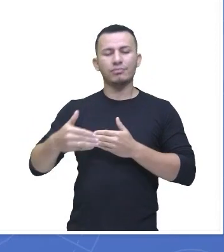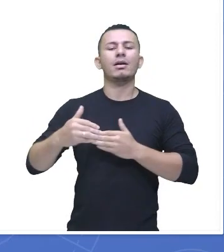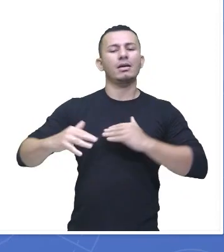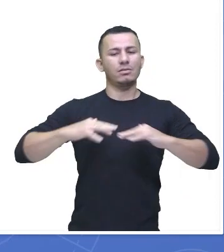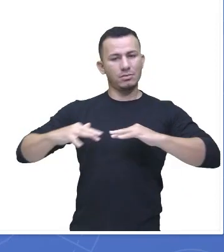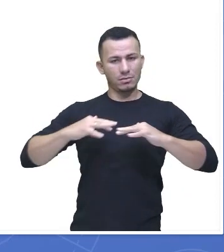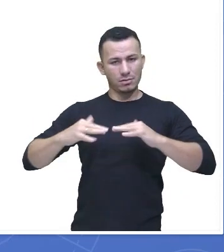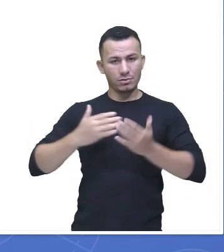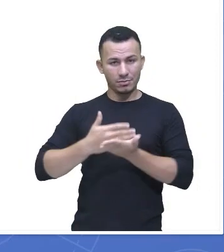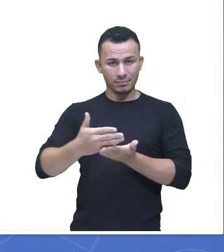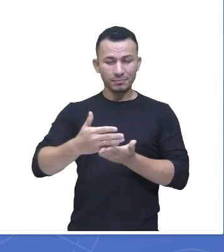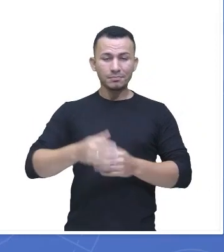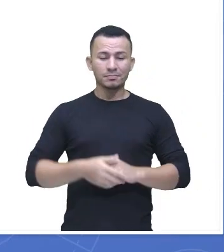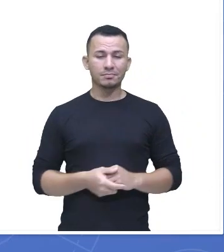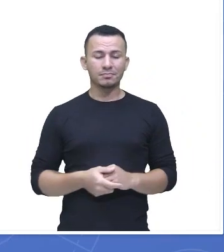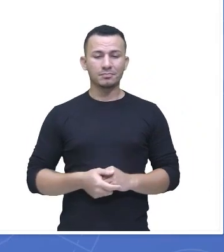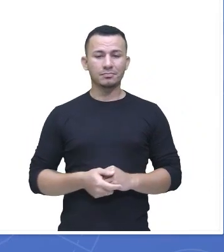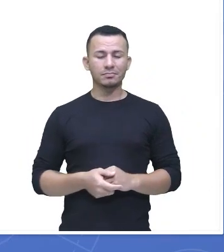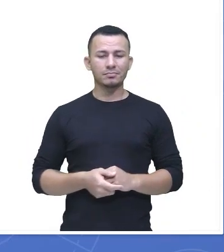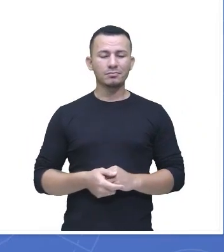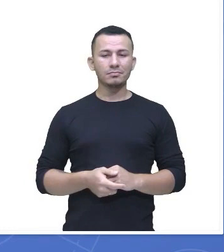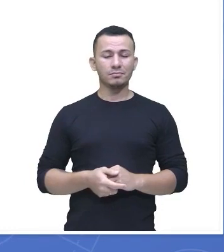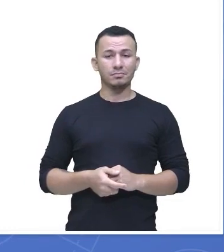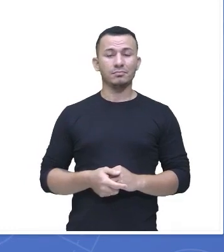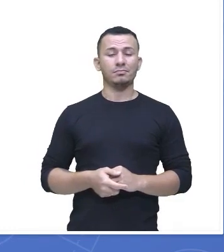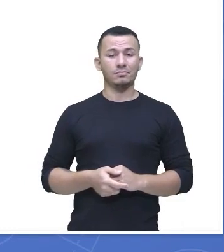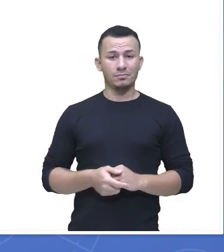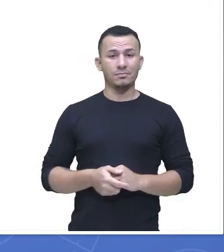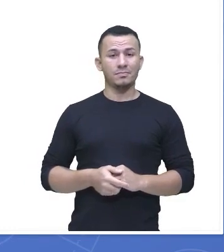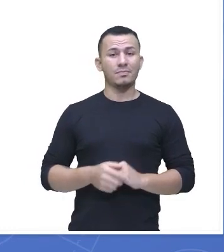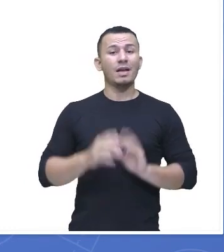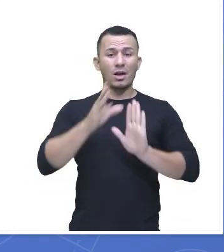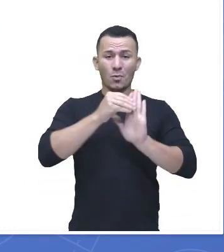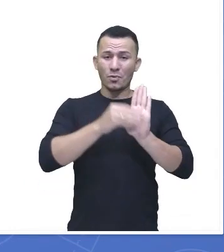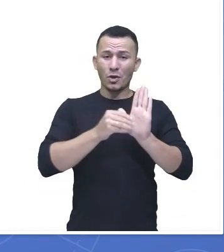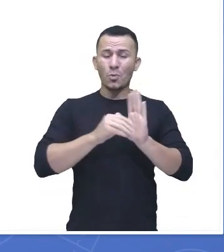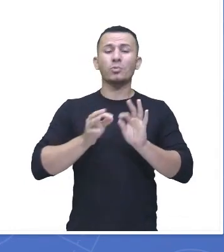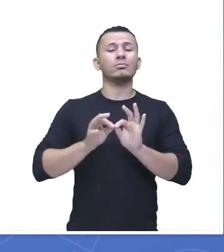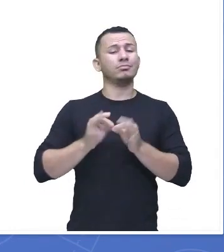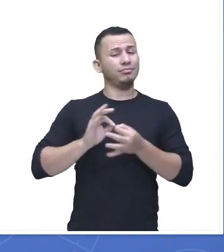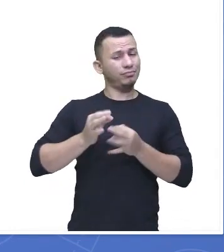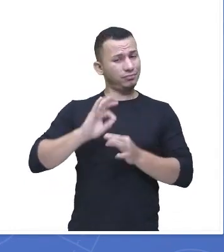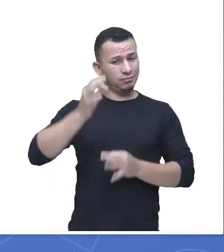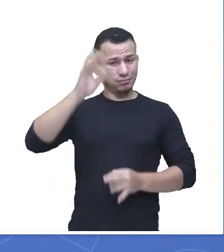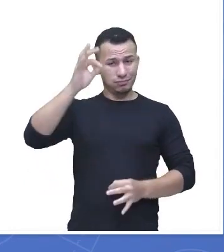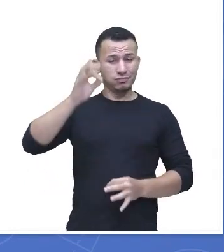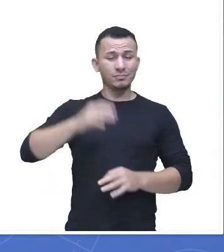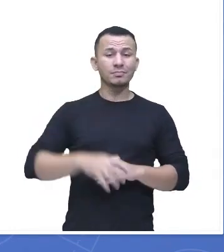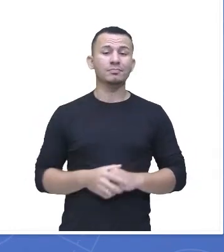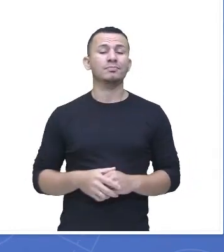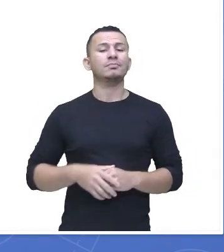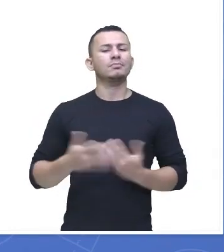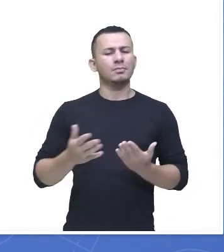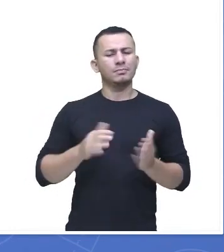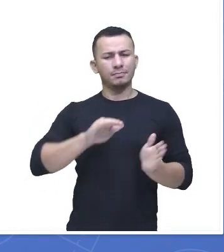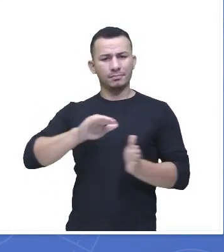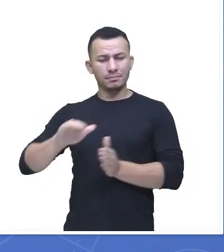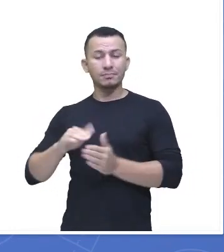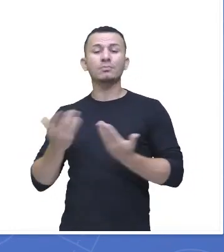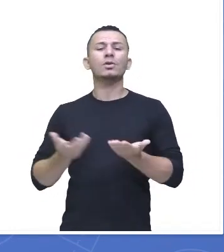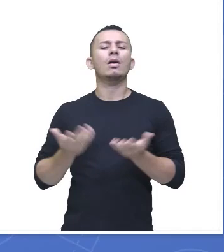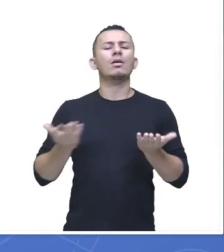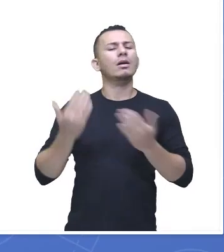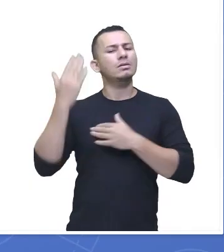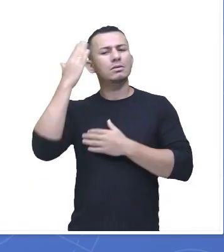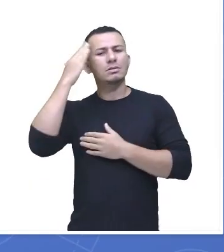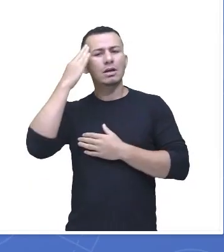trabalho, tá? Isso aqui é um conteúdo para muitas aulas, certo? Mas vamos lá verificar um pouquinho mais a